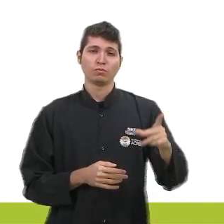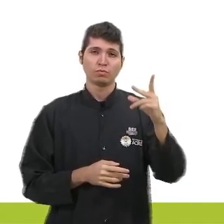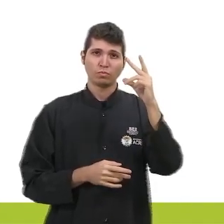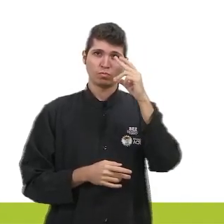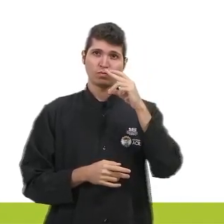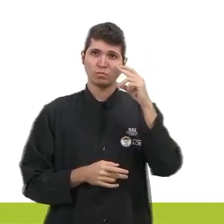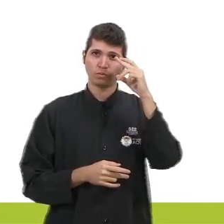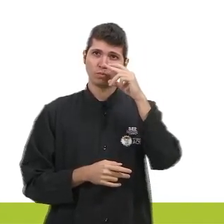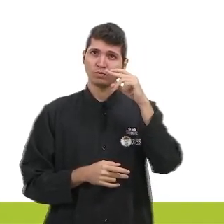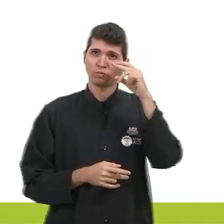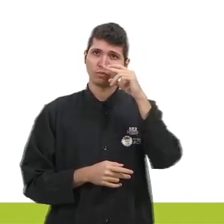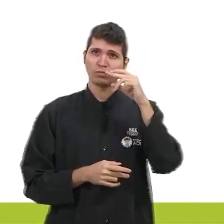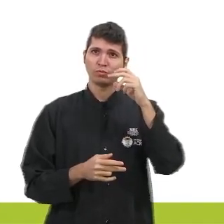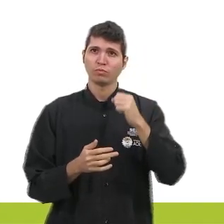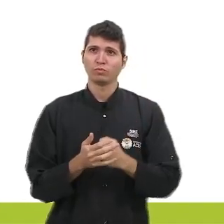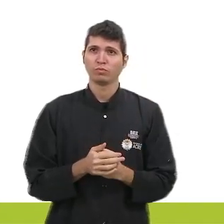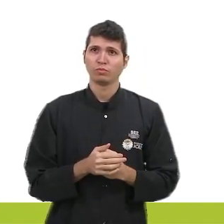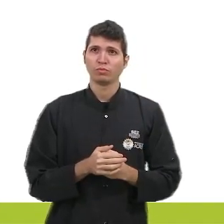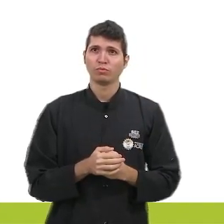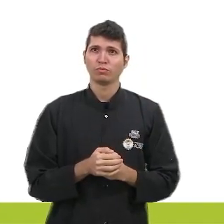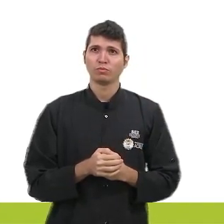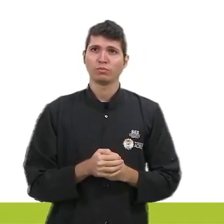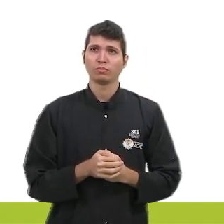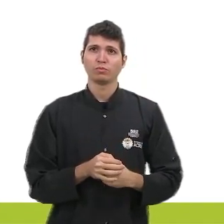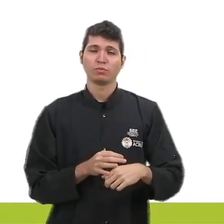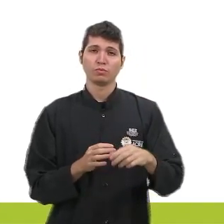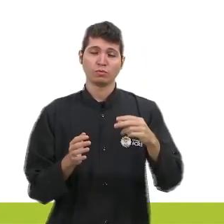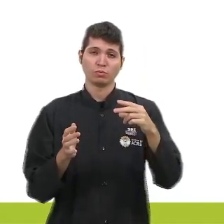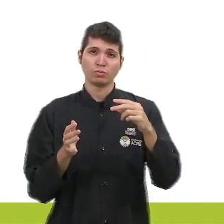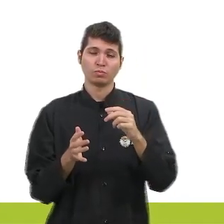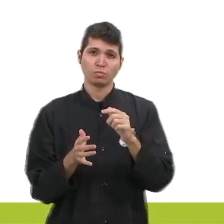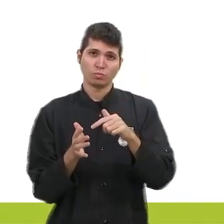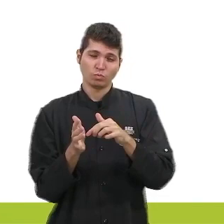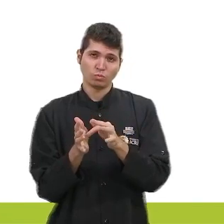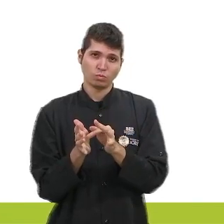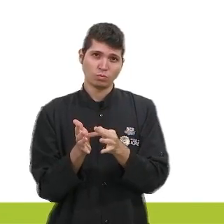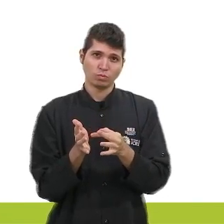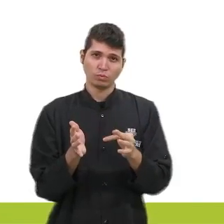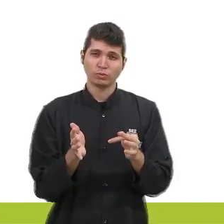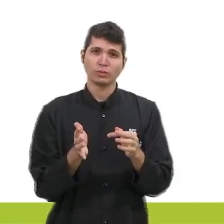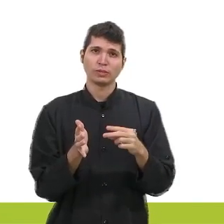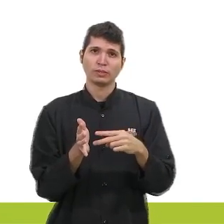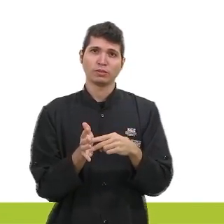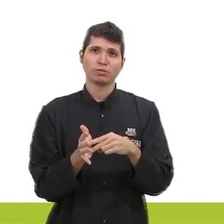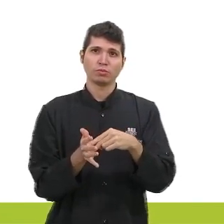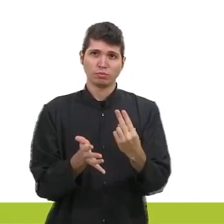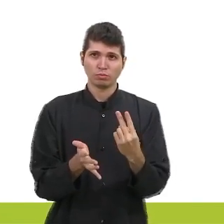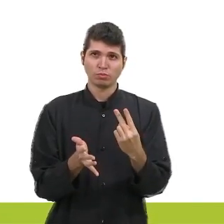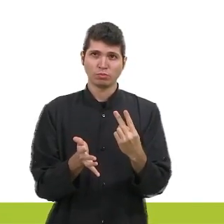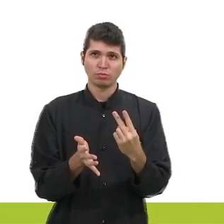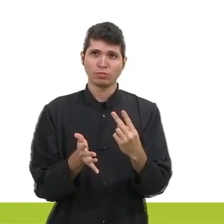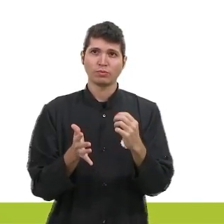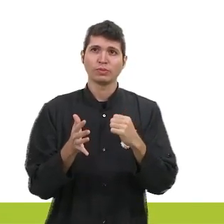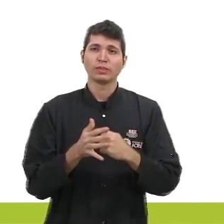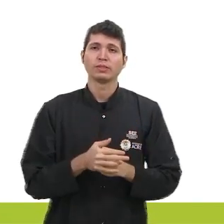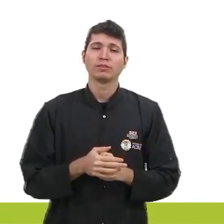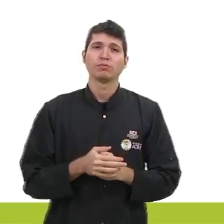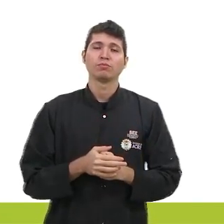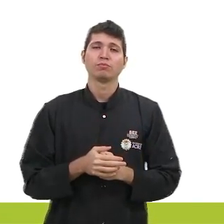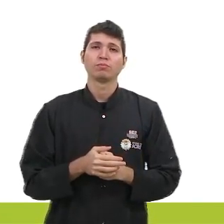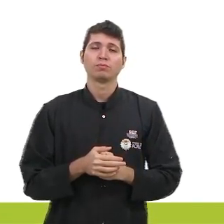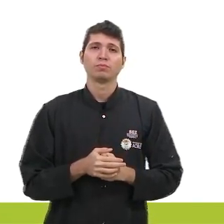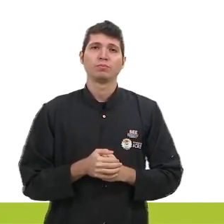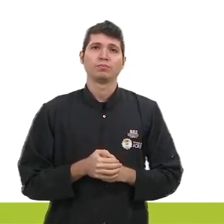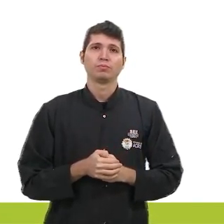bom? Identificado o grau do polinômio, no caso um grau 2, o que caracteriza a ideia da equação do segundo grau, a gente consegue